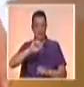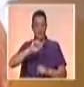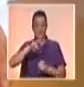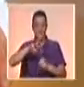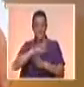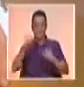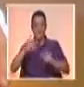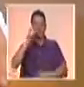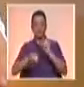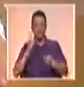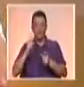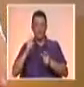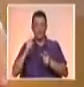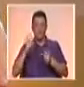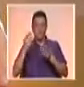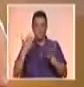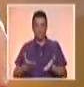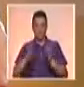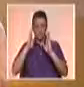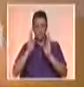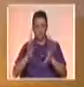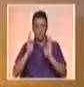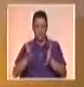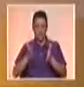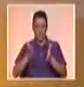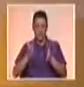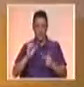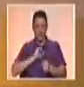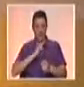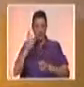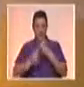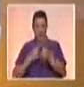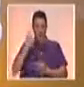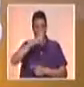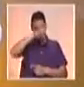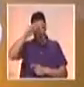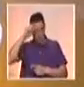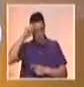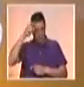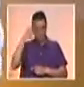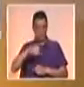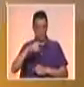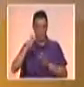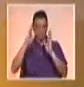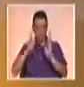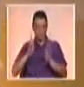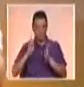é importante nós estamos neste momento, já temos terem neste momento. E que... Há dificuldade em obtê-los. Já